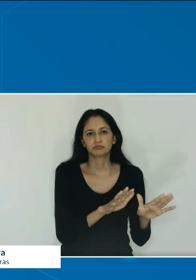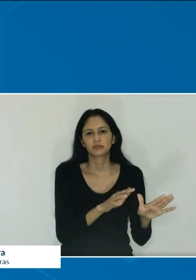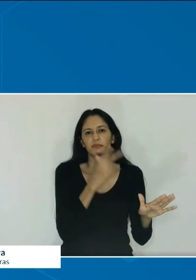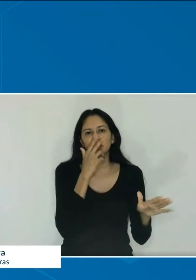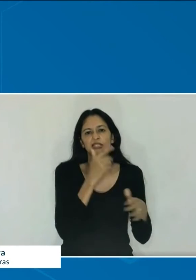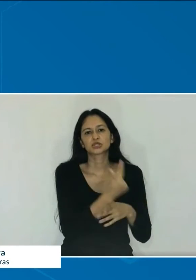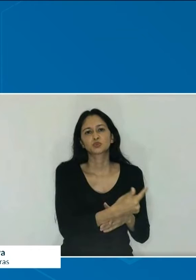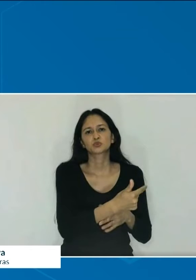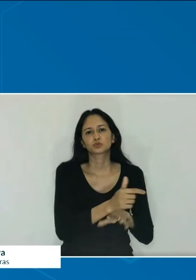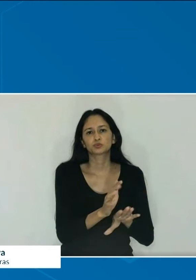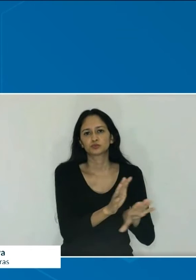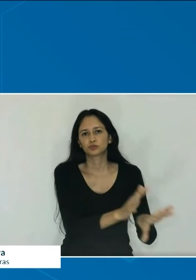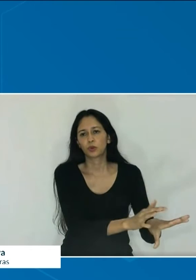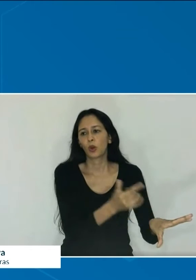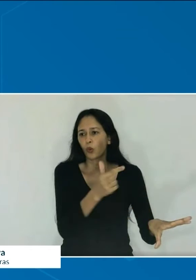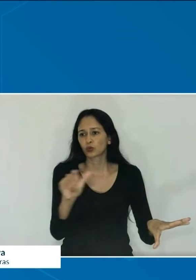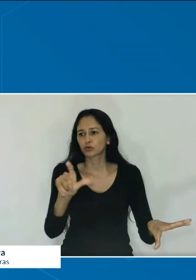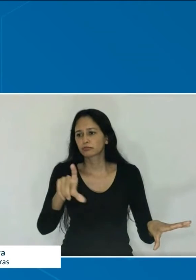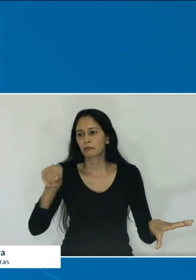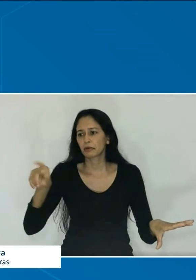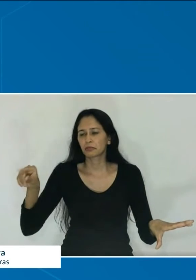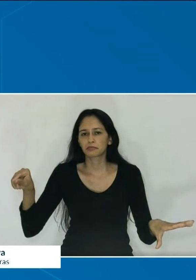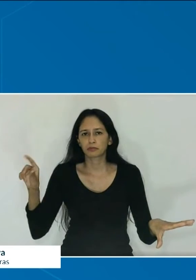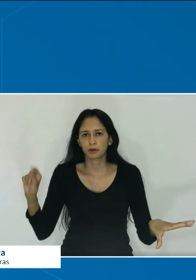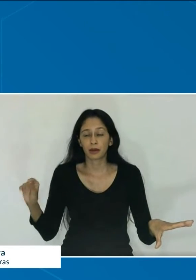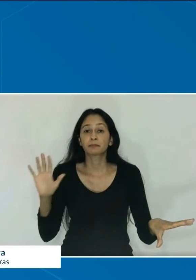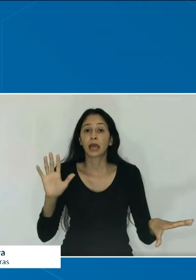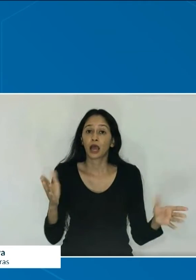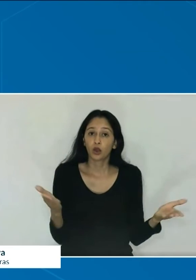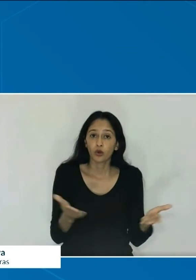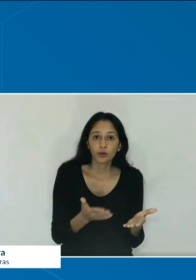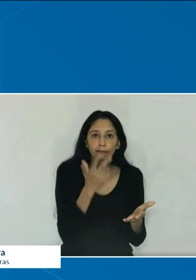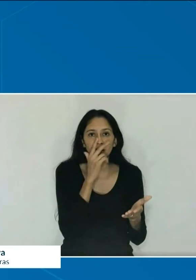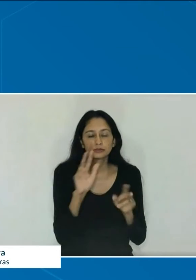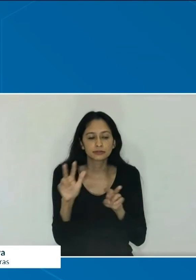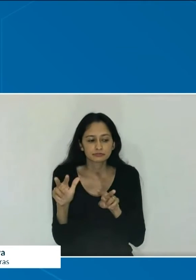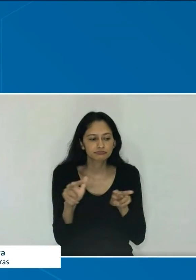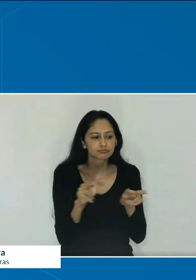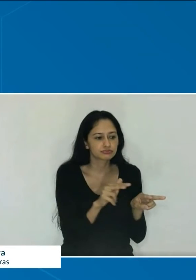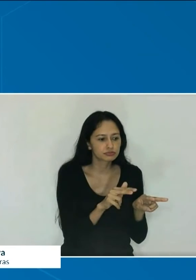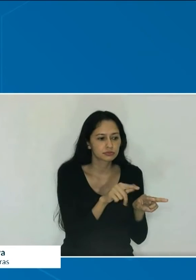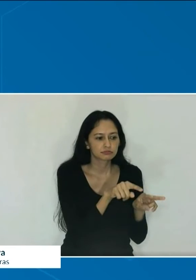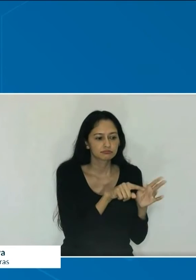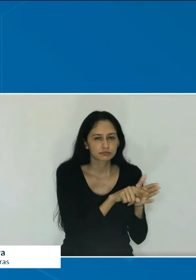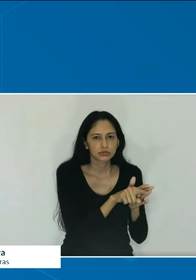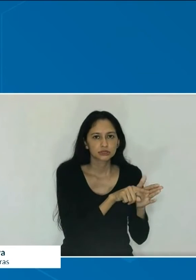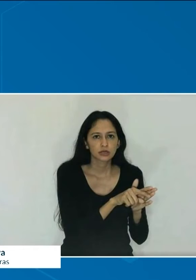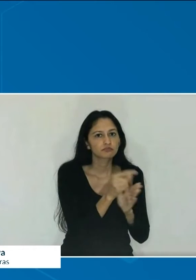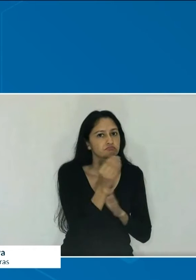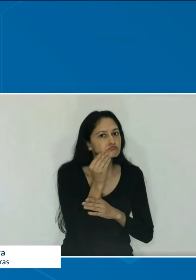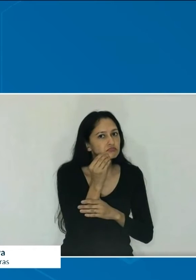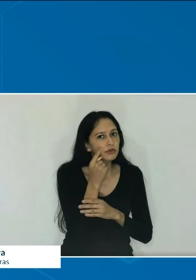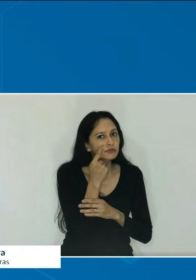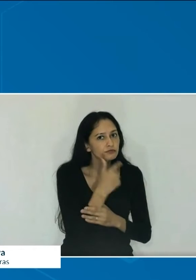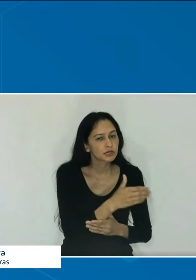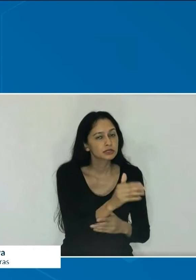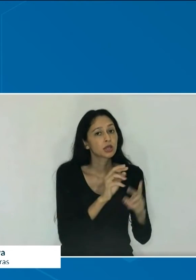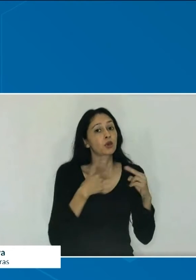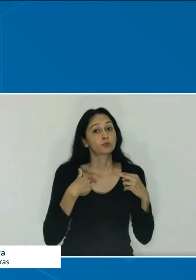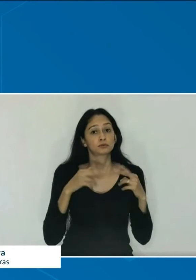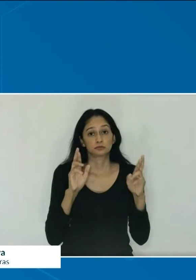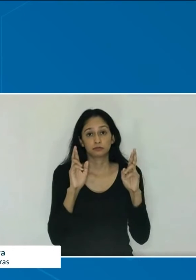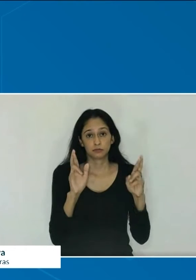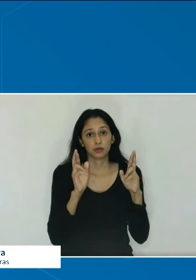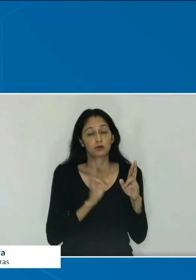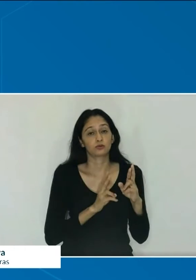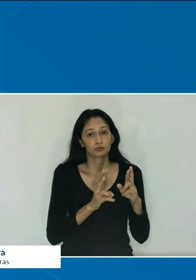plano. Agora, retém-se aí uma retomada, e eu espero que realmente essa retomada ela seja mantida e que a